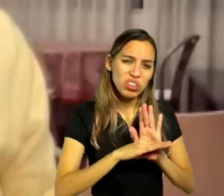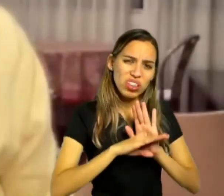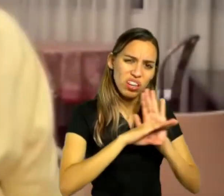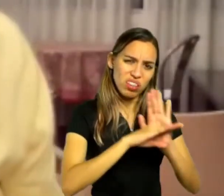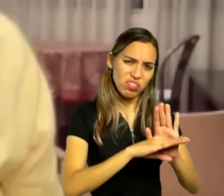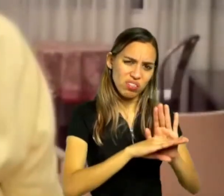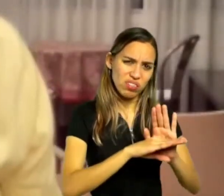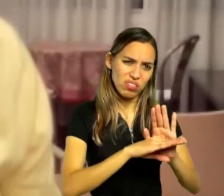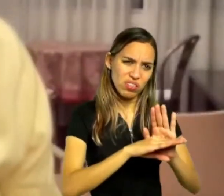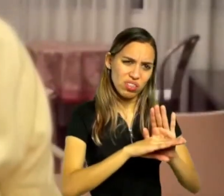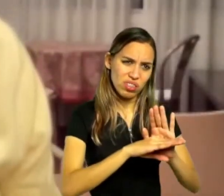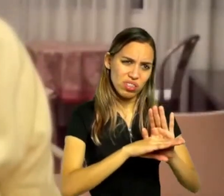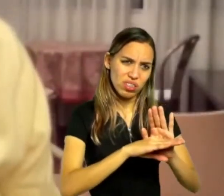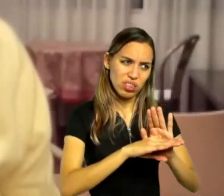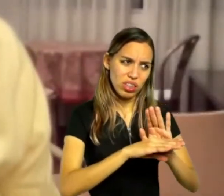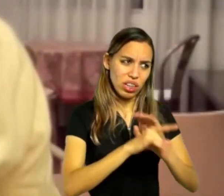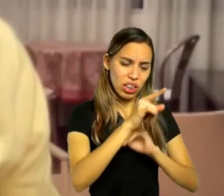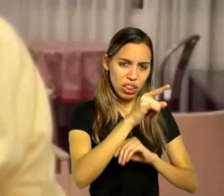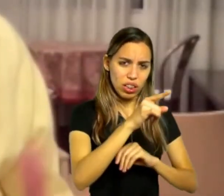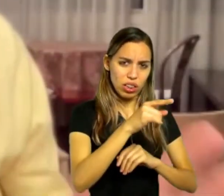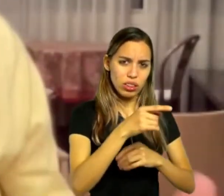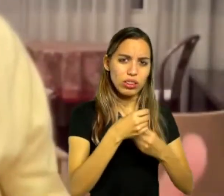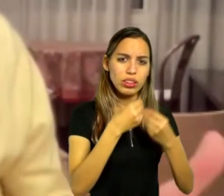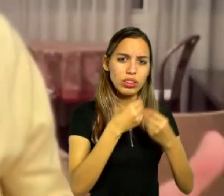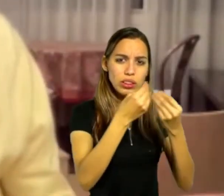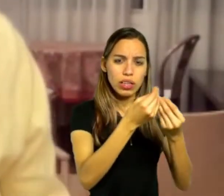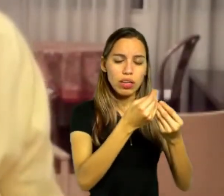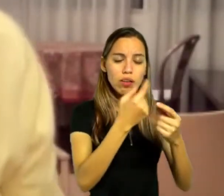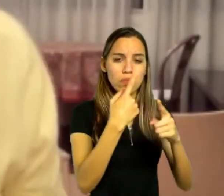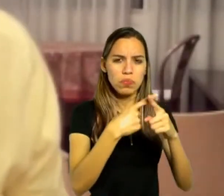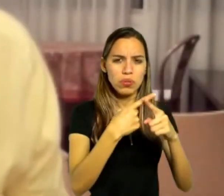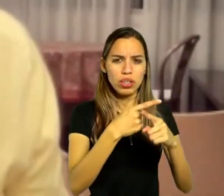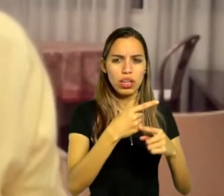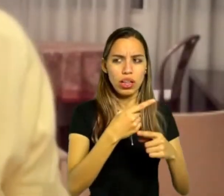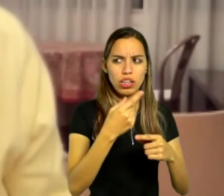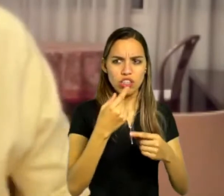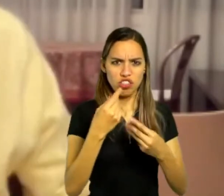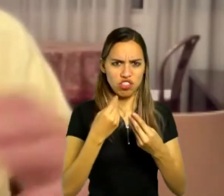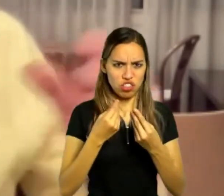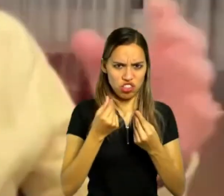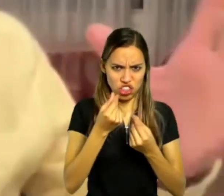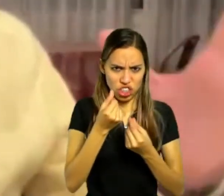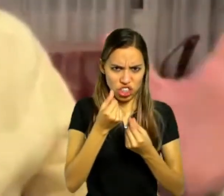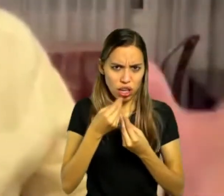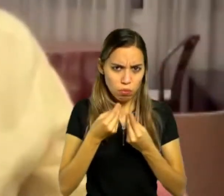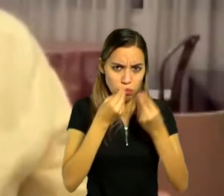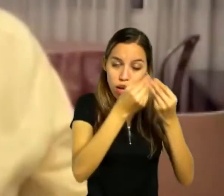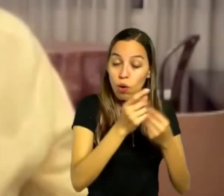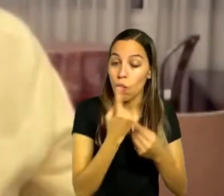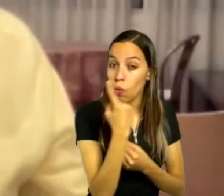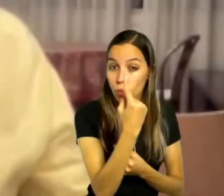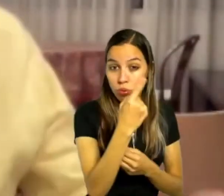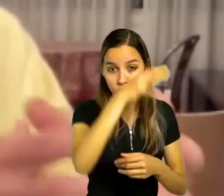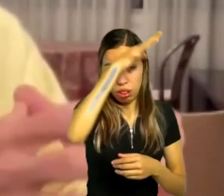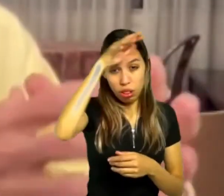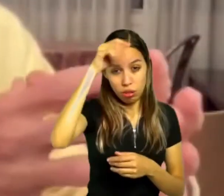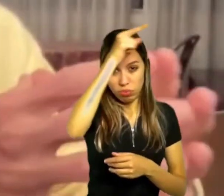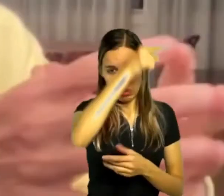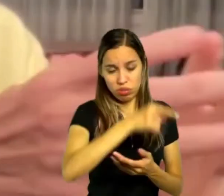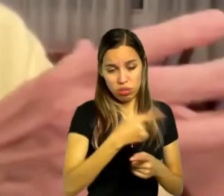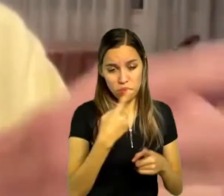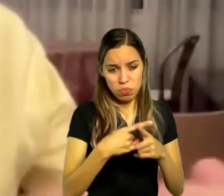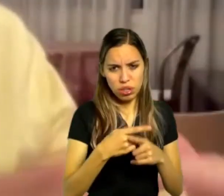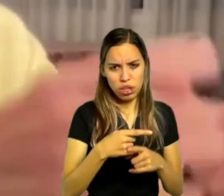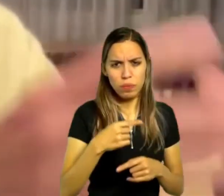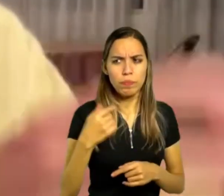receberam dinheiro foi a Fundação Amazônica, que é uma instituição bastante séria. O banco usava a estrutura para ver